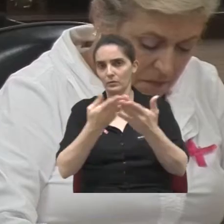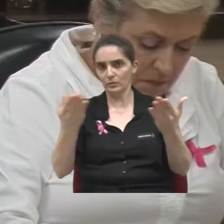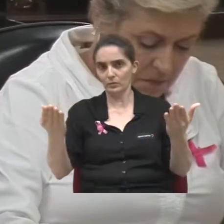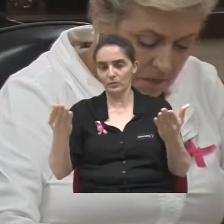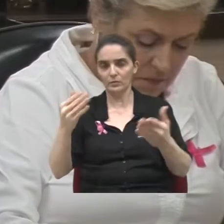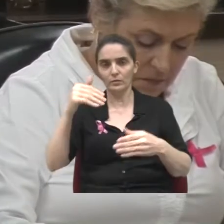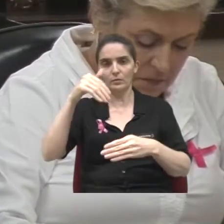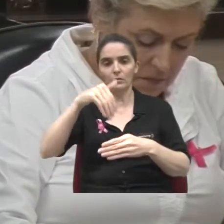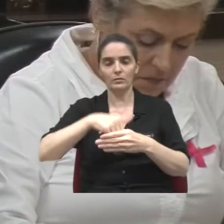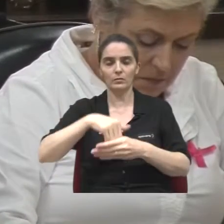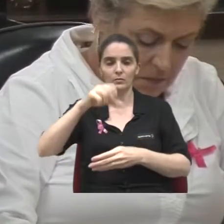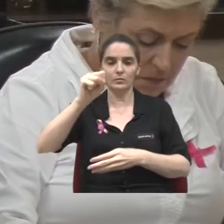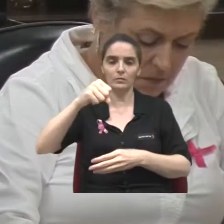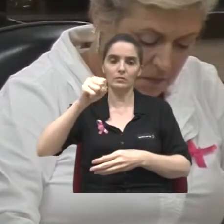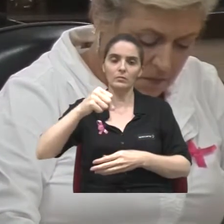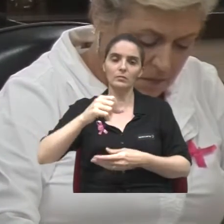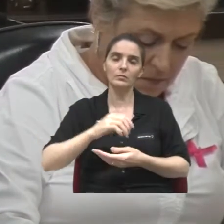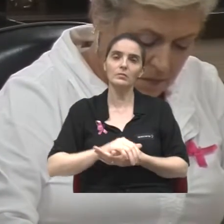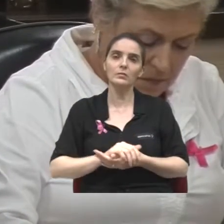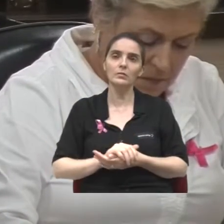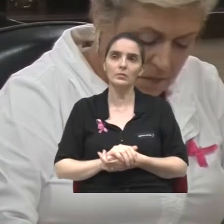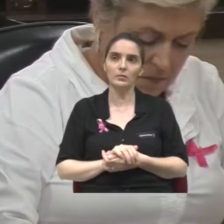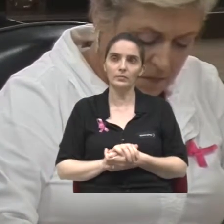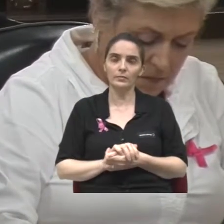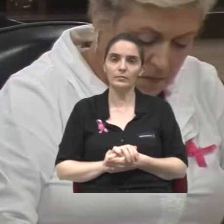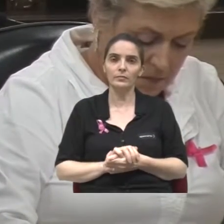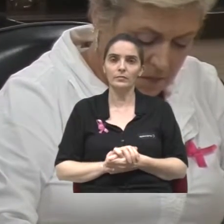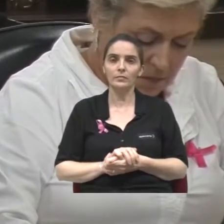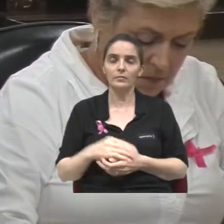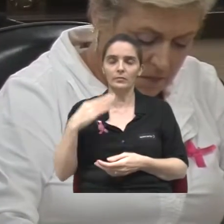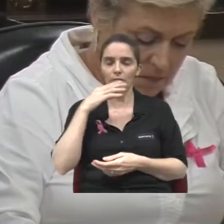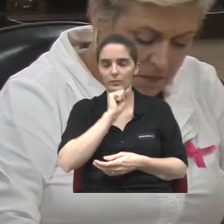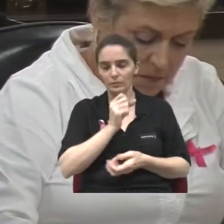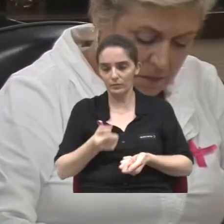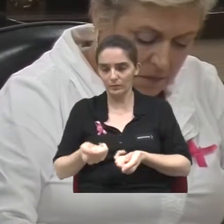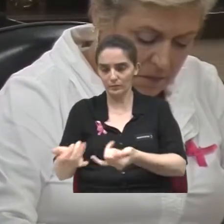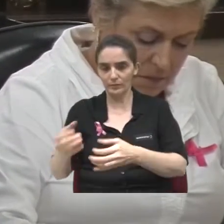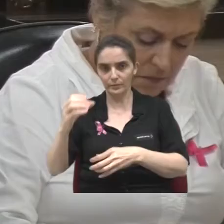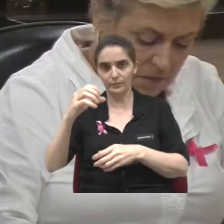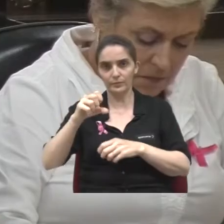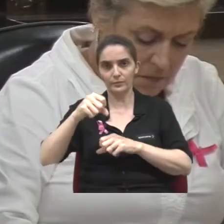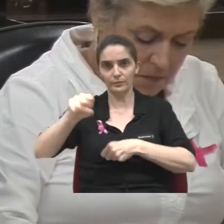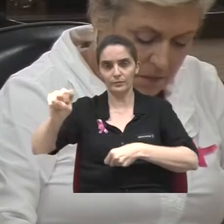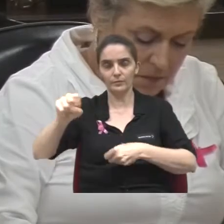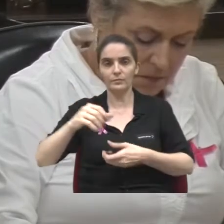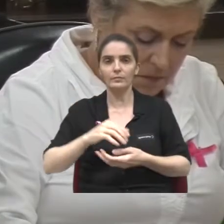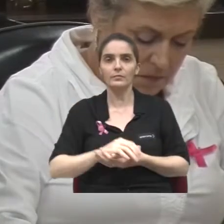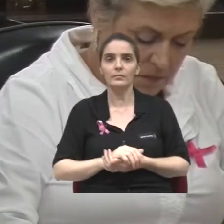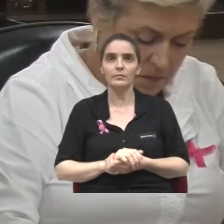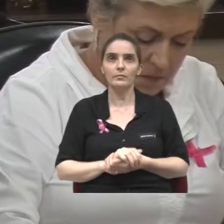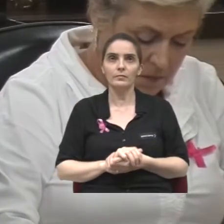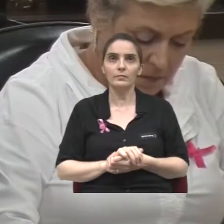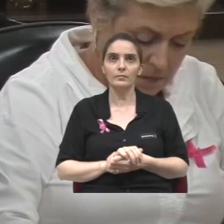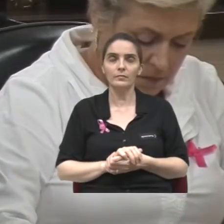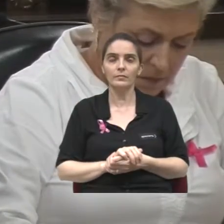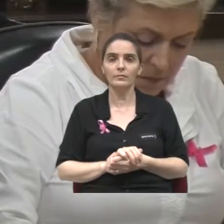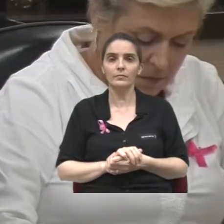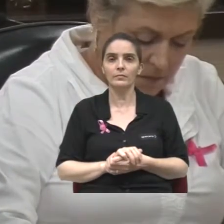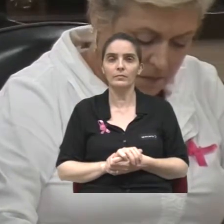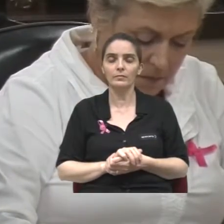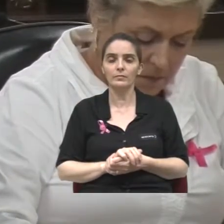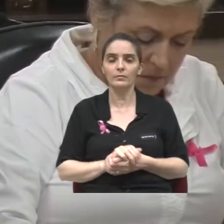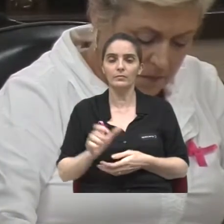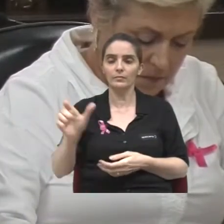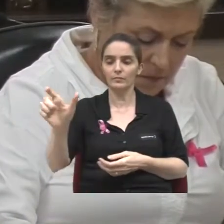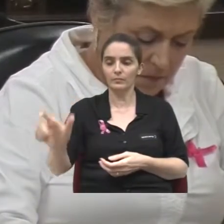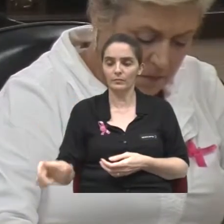voto favorável para que possamos, dentro em breve, entregar o título de cidadão limeirense tão merecido ao querido e amigo